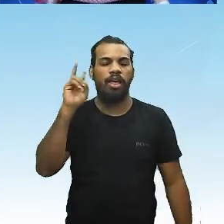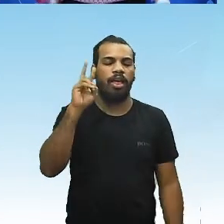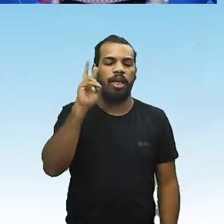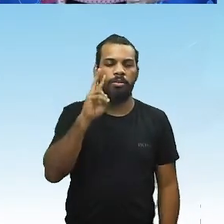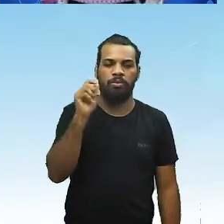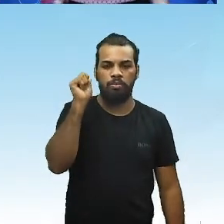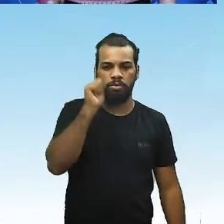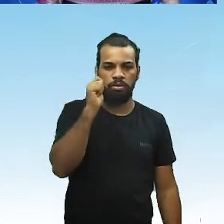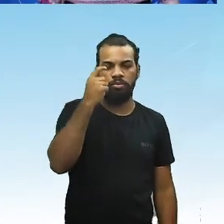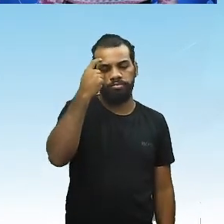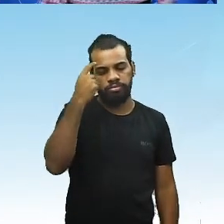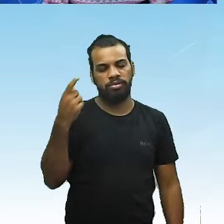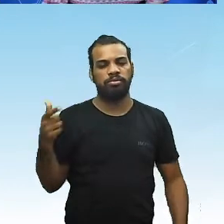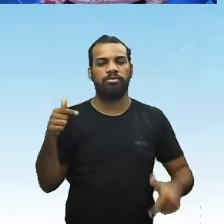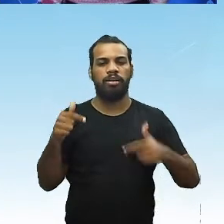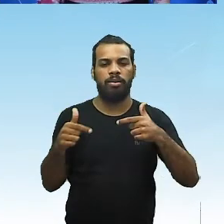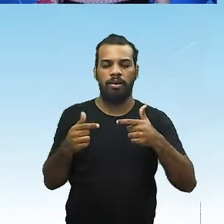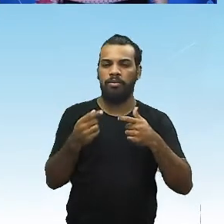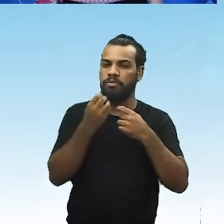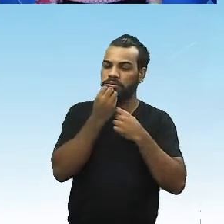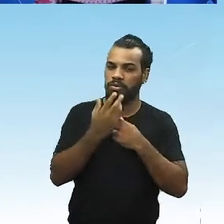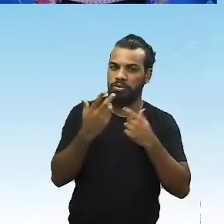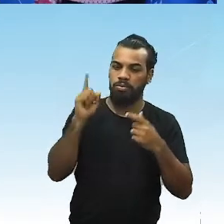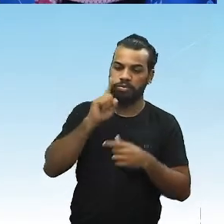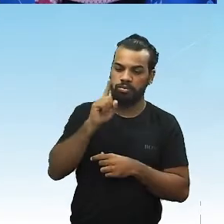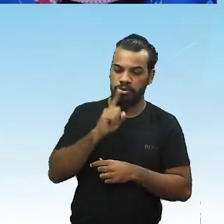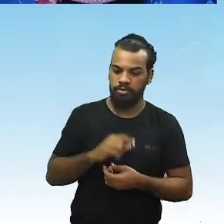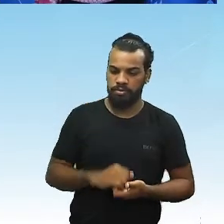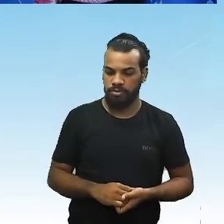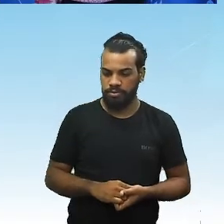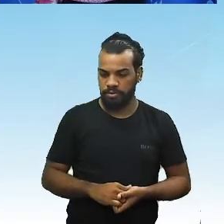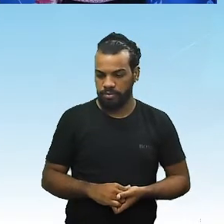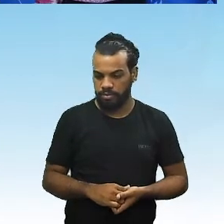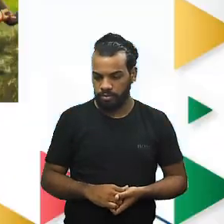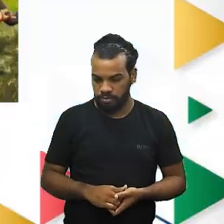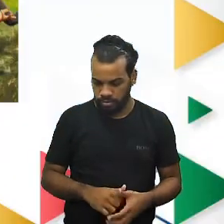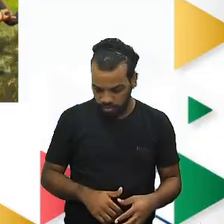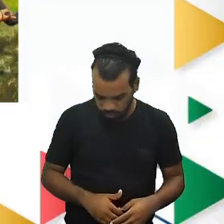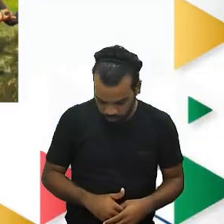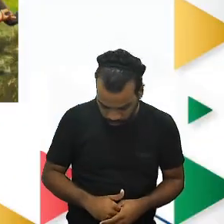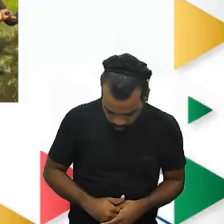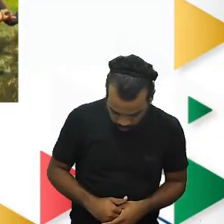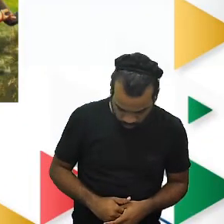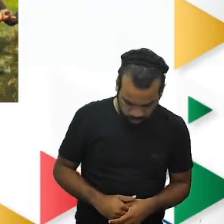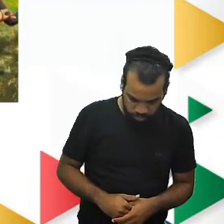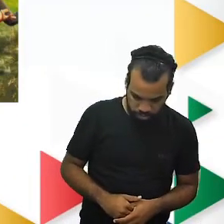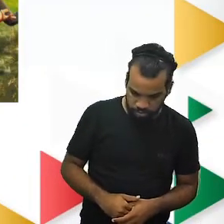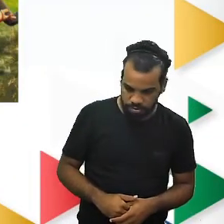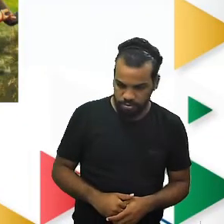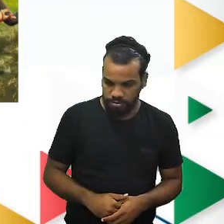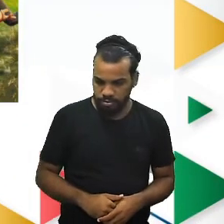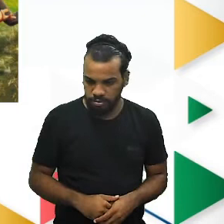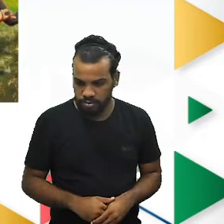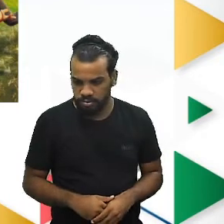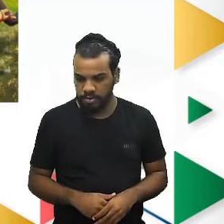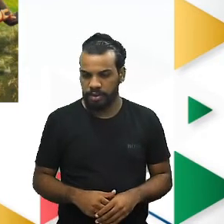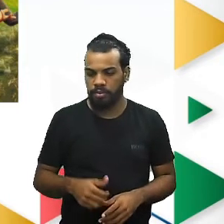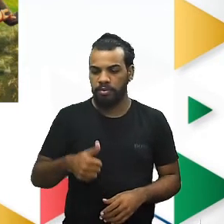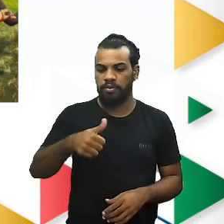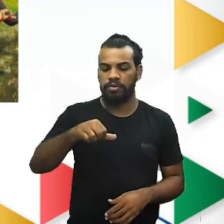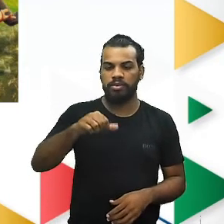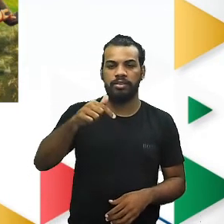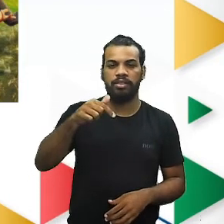teve, que foi maravilhoso, lá nos Estados Unidos. Em 1969, é lançado um filme contra a Guerra do Vietnã,